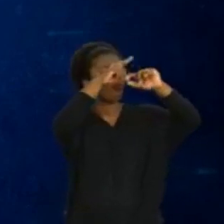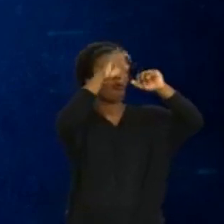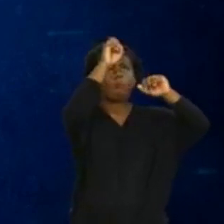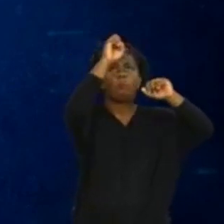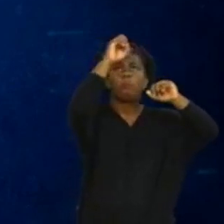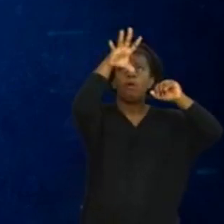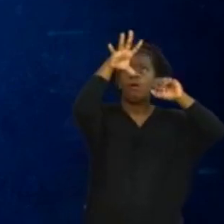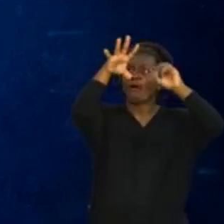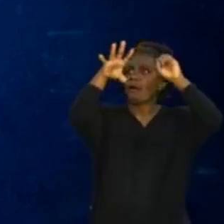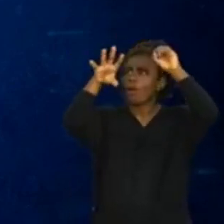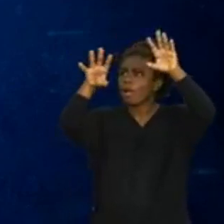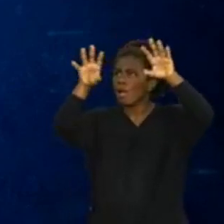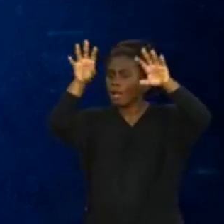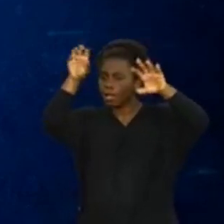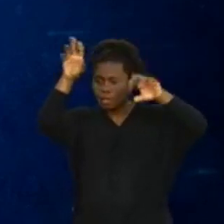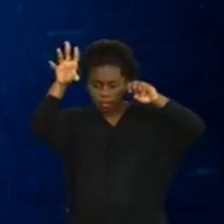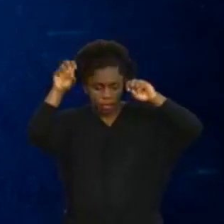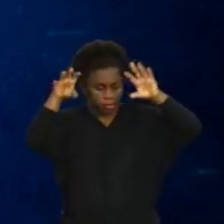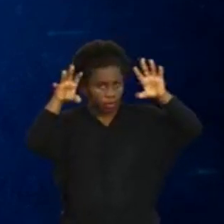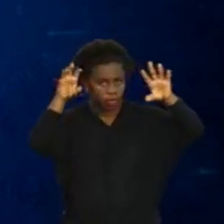de estrelas pontilhado,